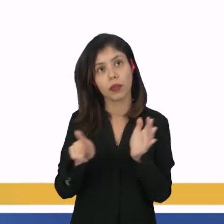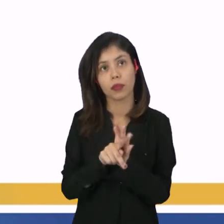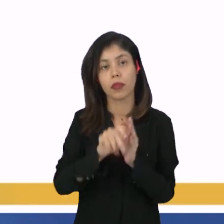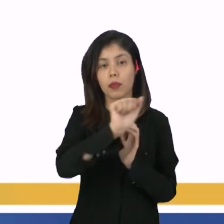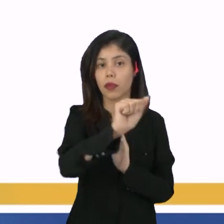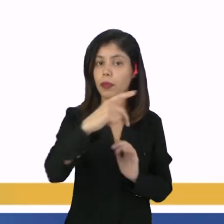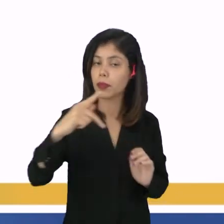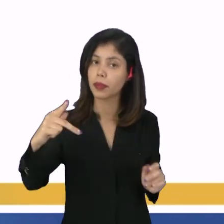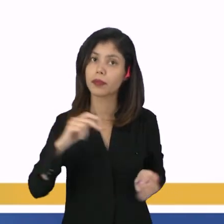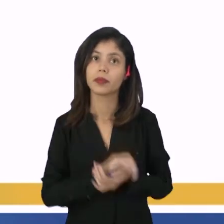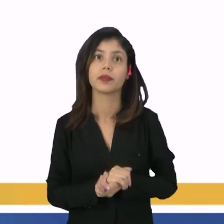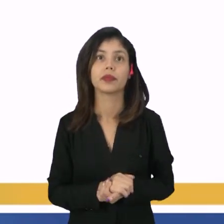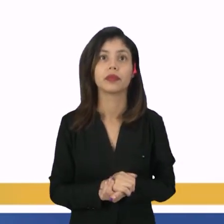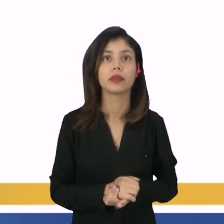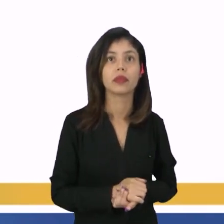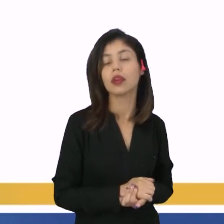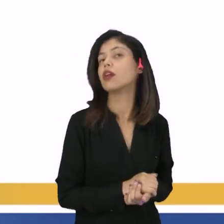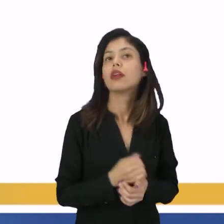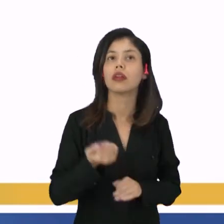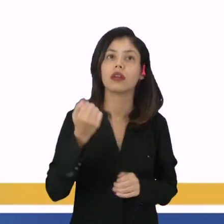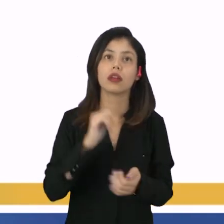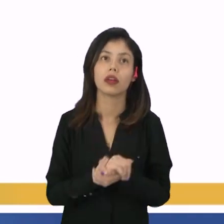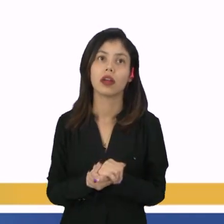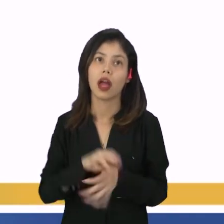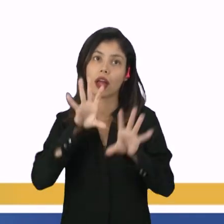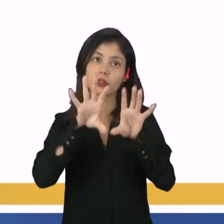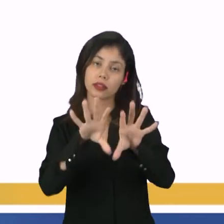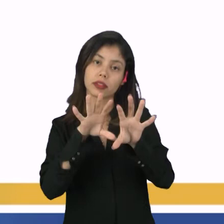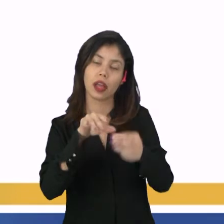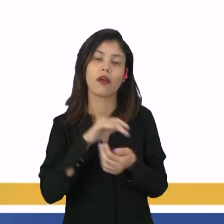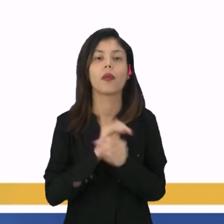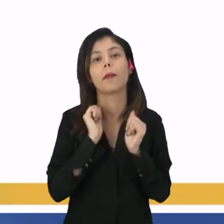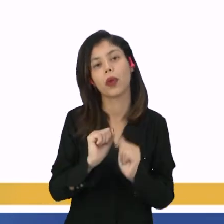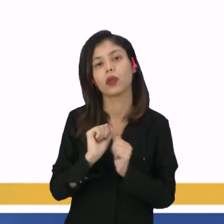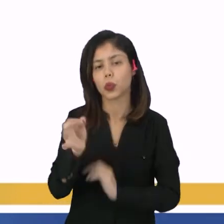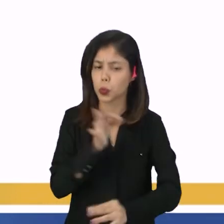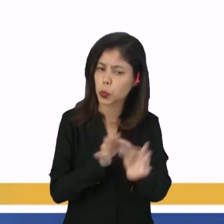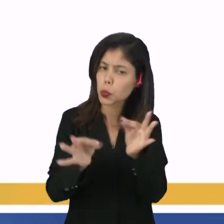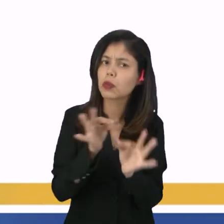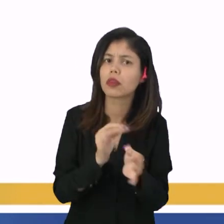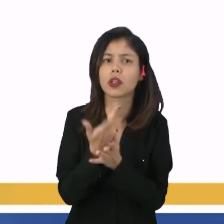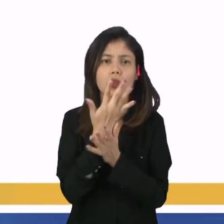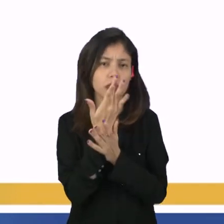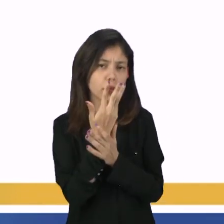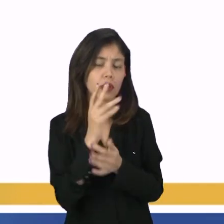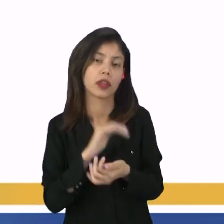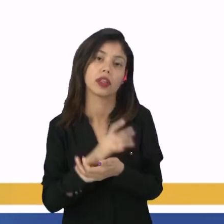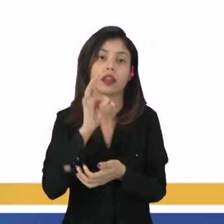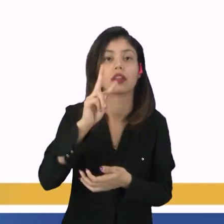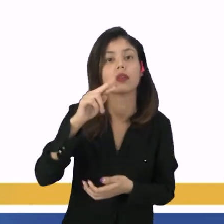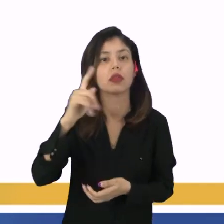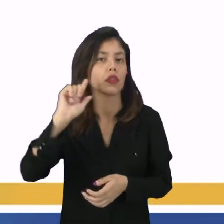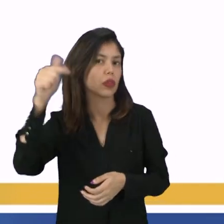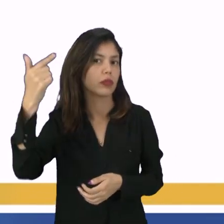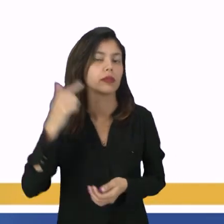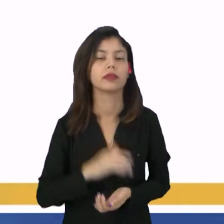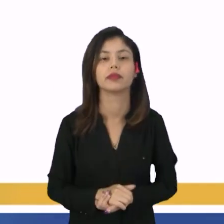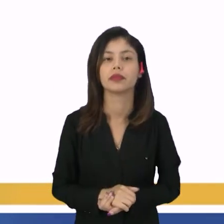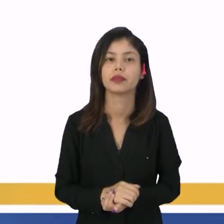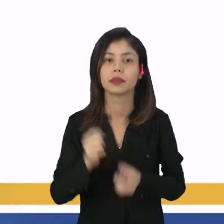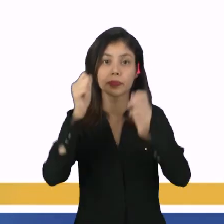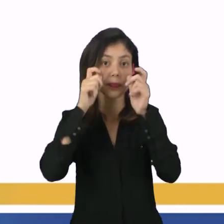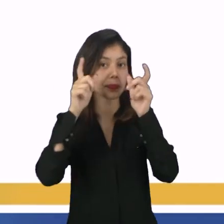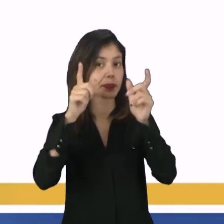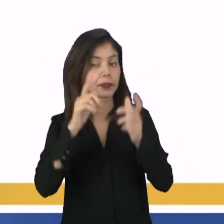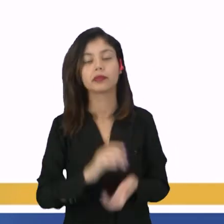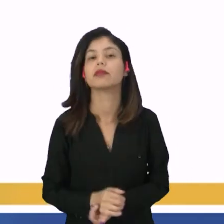pode aparecer num trabalho desnecessário, mas desse modo você tem controle das cores, da tipografia, entre outros.